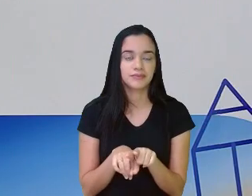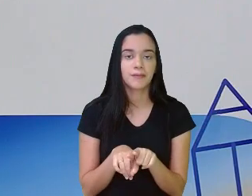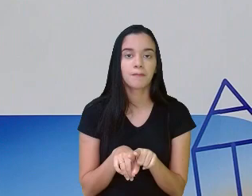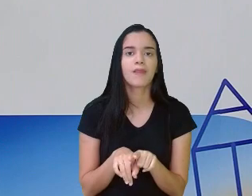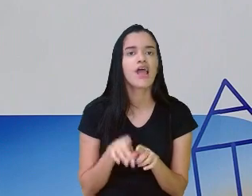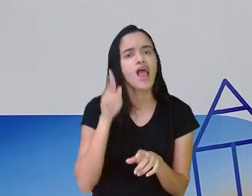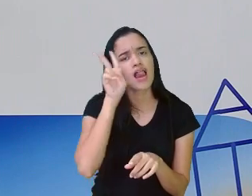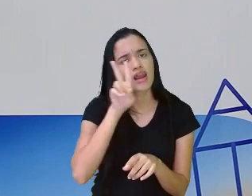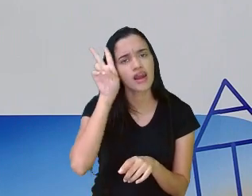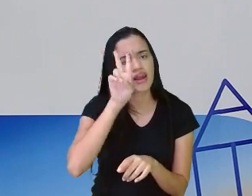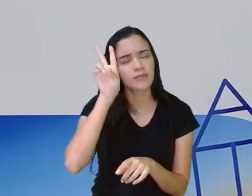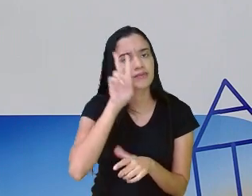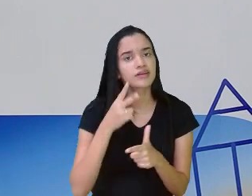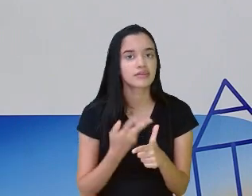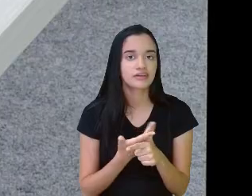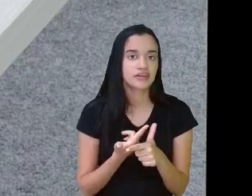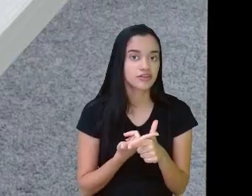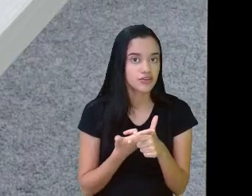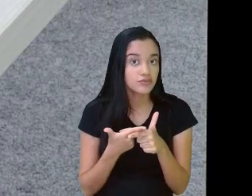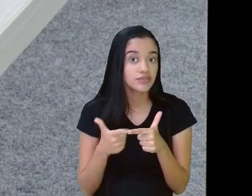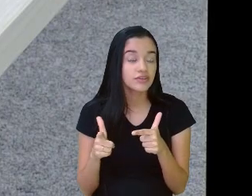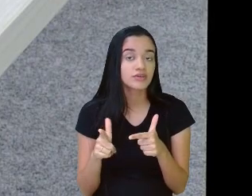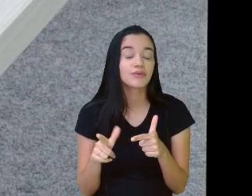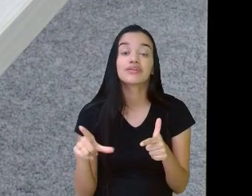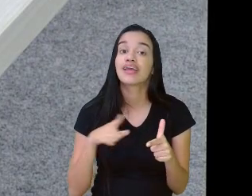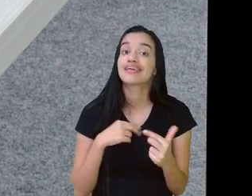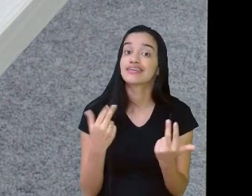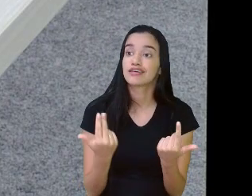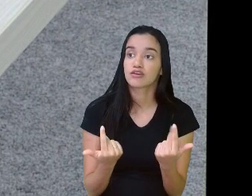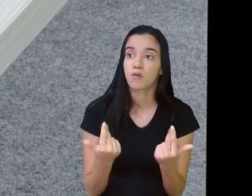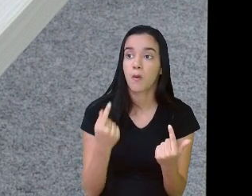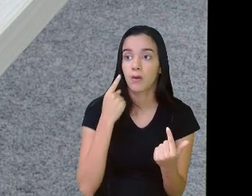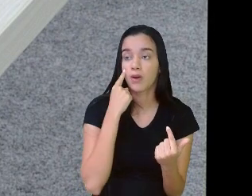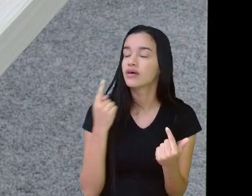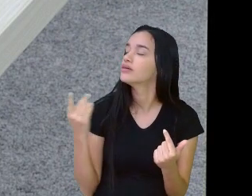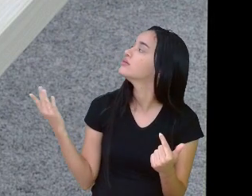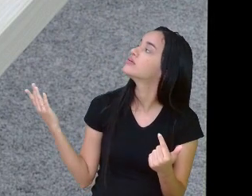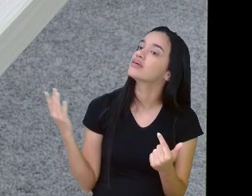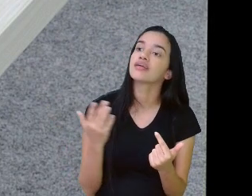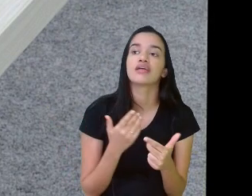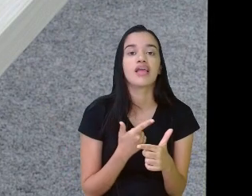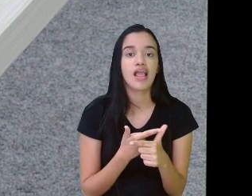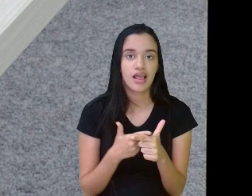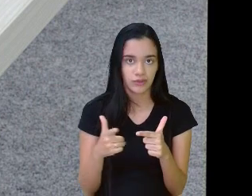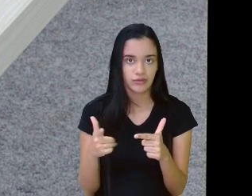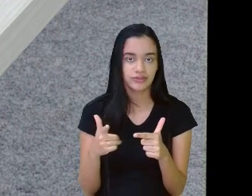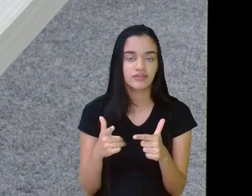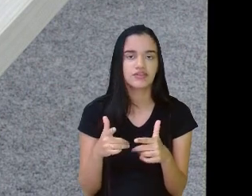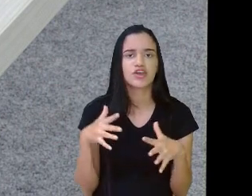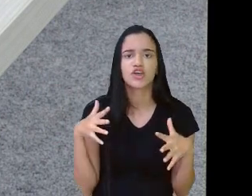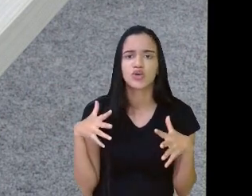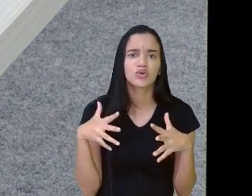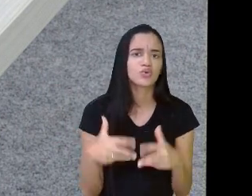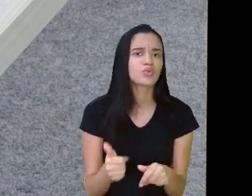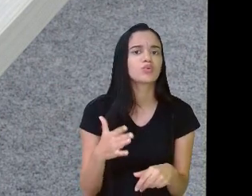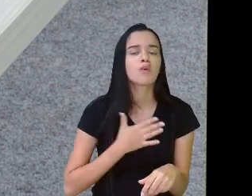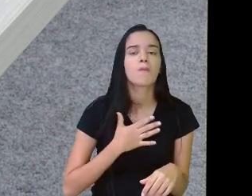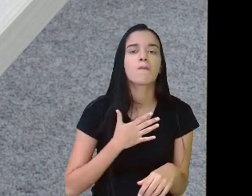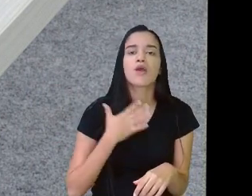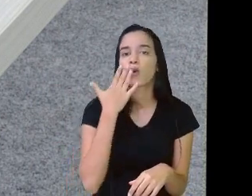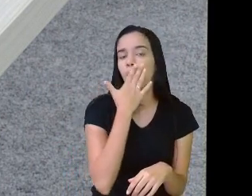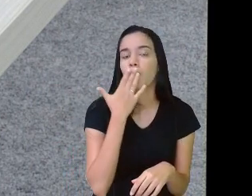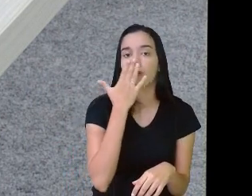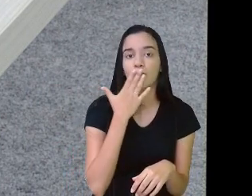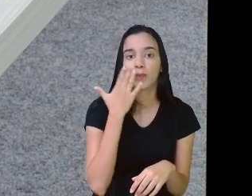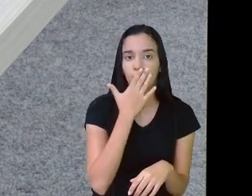Lembra que a divisão tem que ser feita igualmente. Ó, eu dividi todos os meus